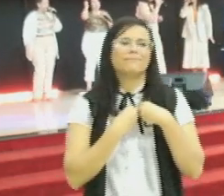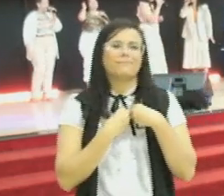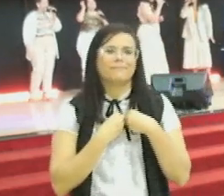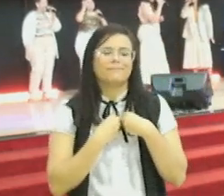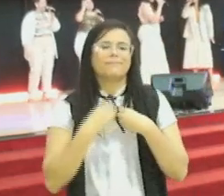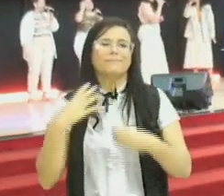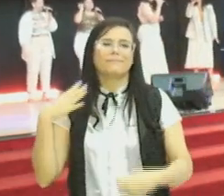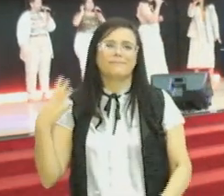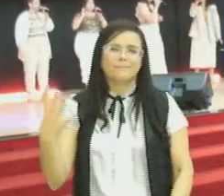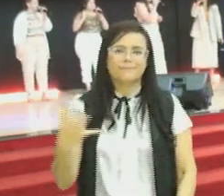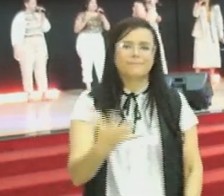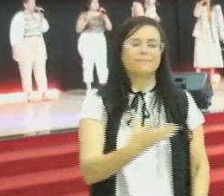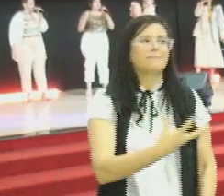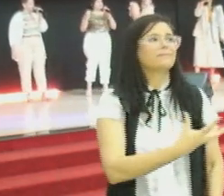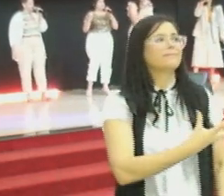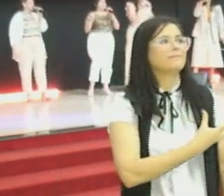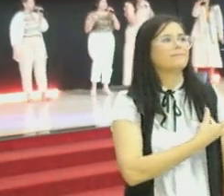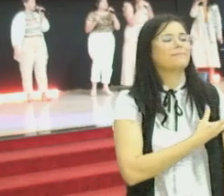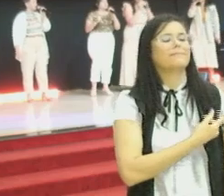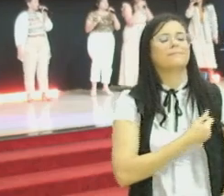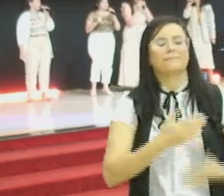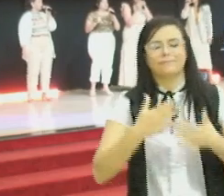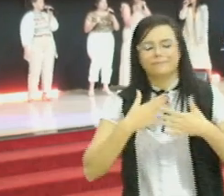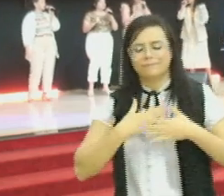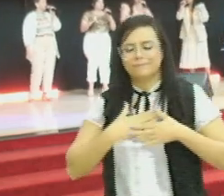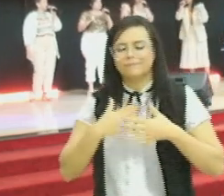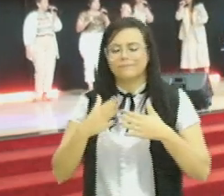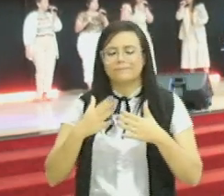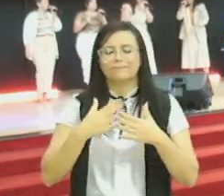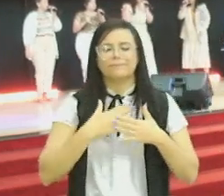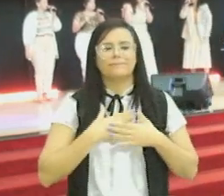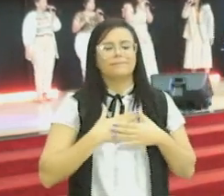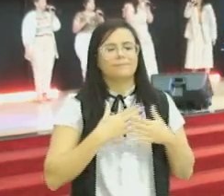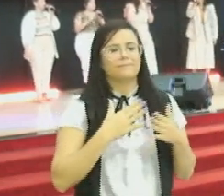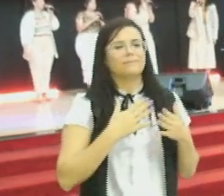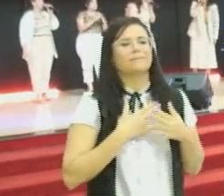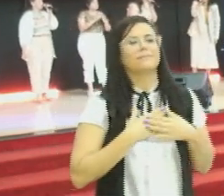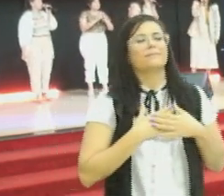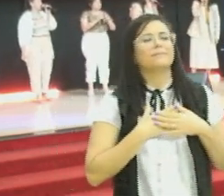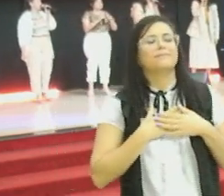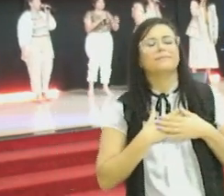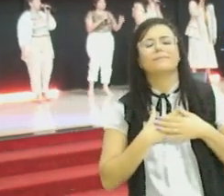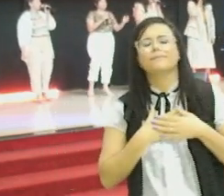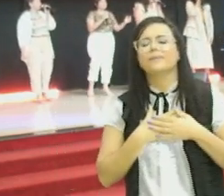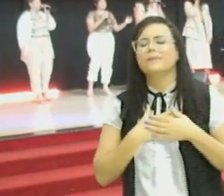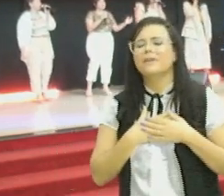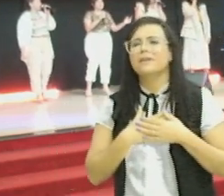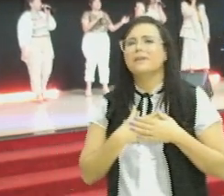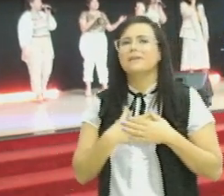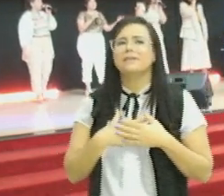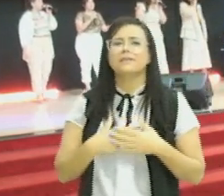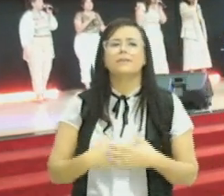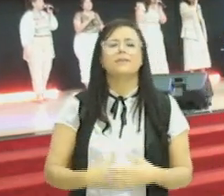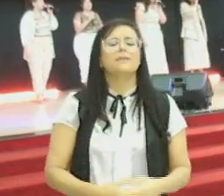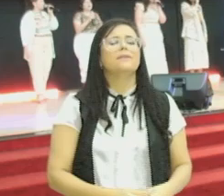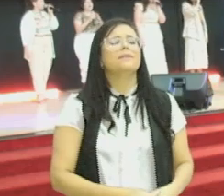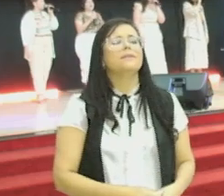de Deus, o Messias, o meu